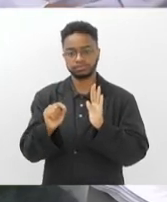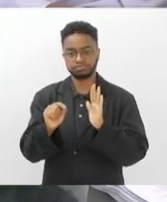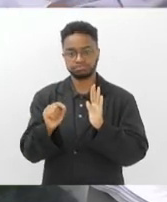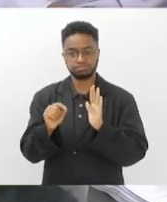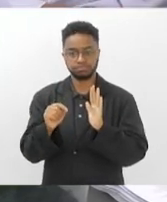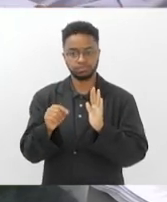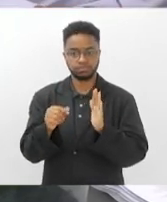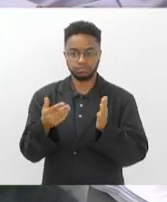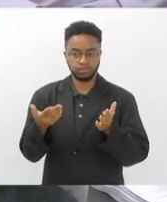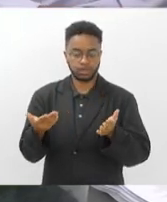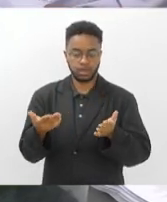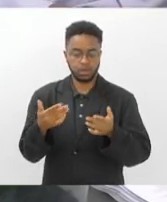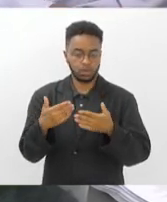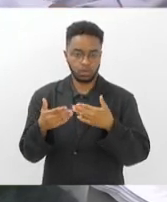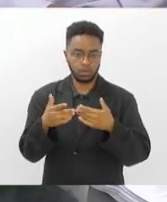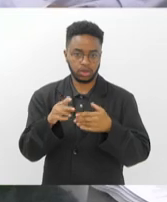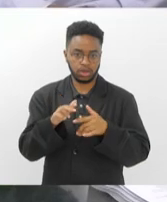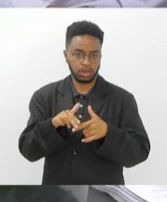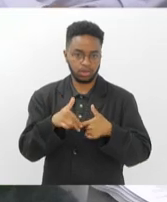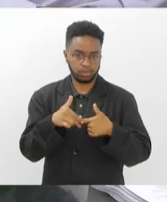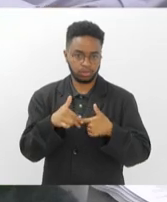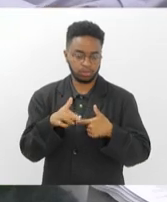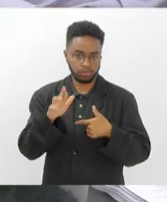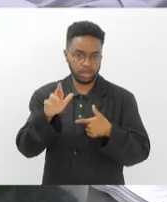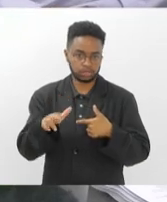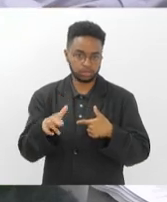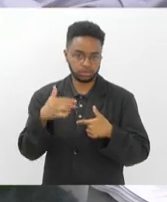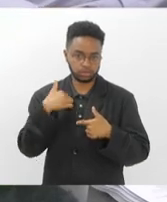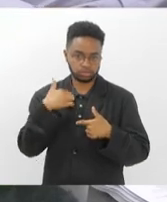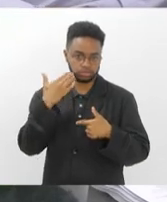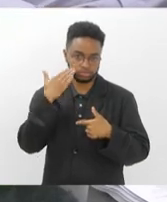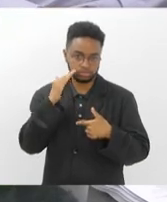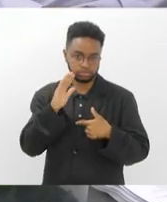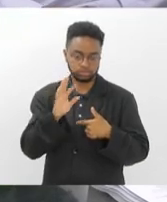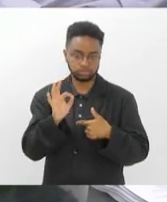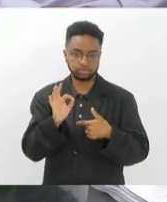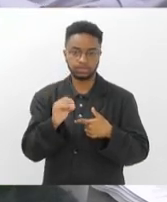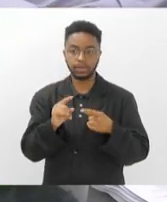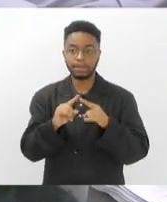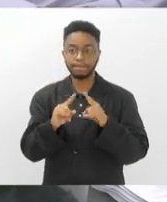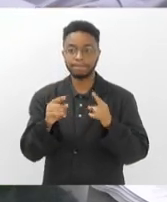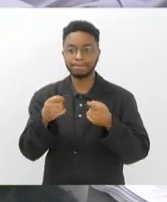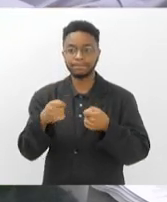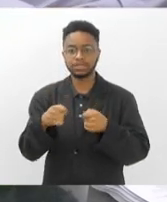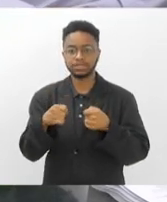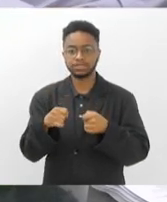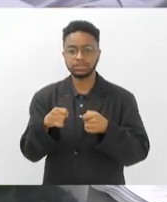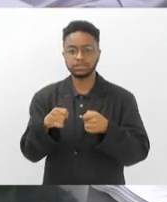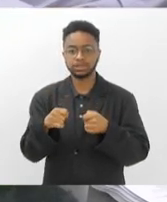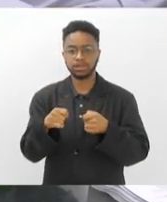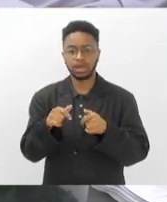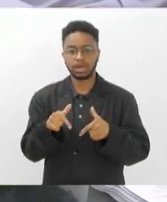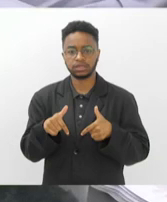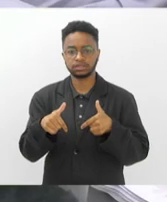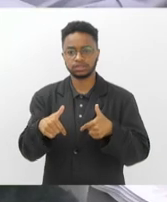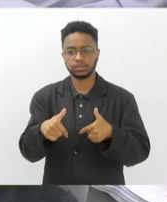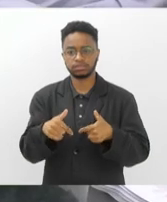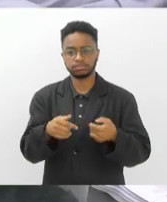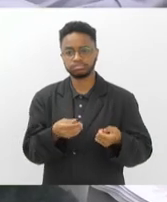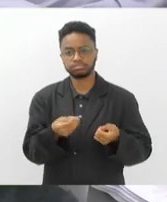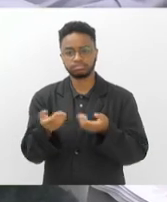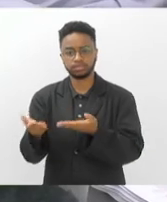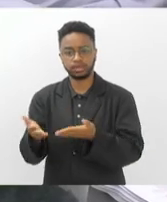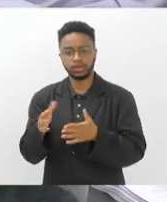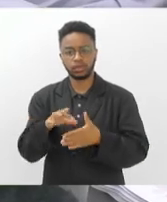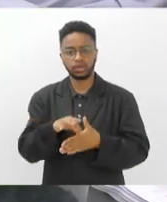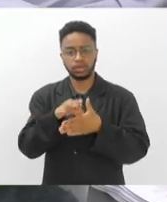razão, que a iniciativa deverá ser reservada ao chefe do Poder Executivo. Eu acho